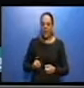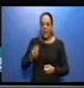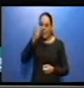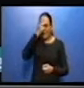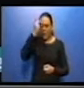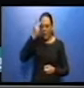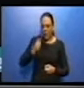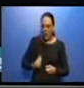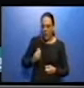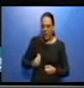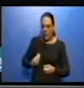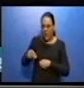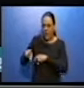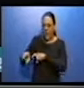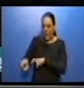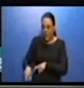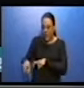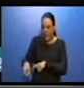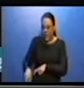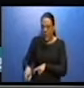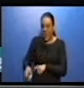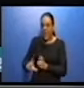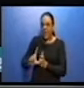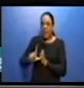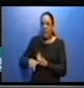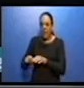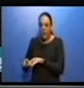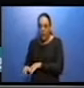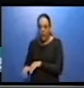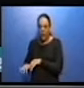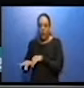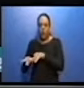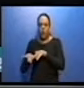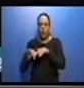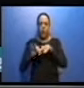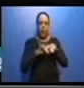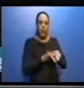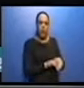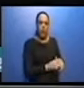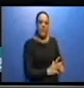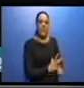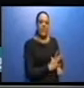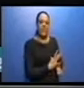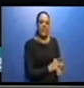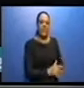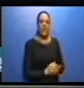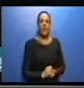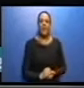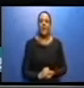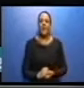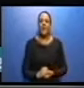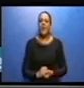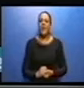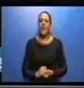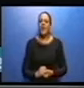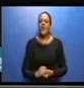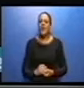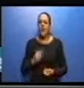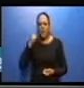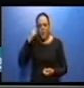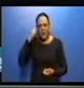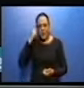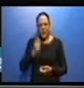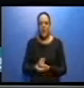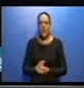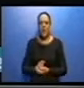que talvez tenha sido um assunto que vocês já tenham tido contato em algum outro momento, né, da vida escolar de vocês. Então,